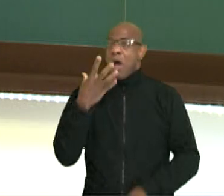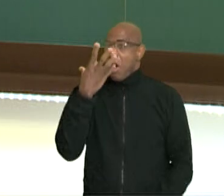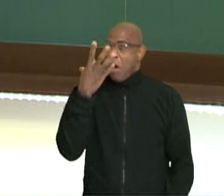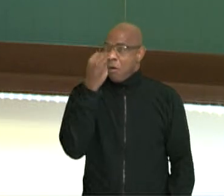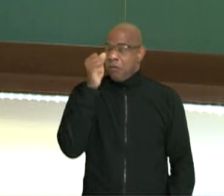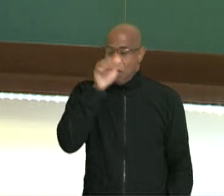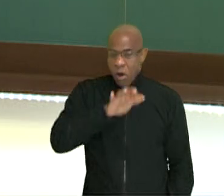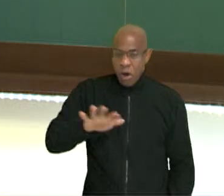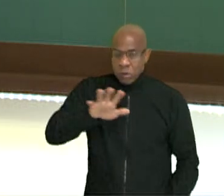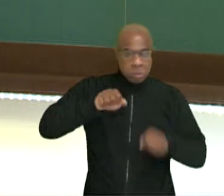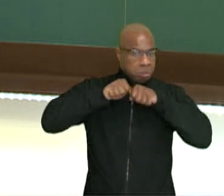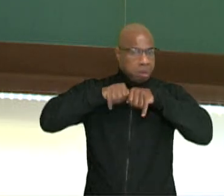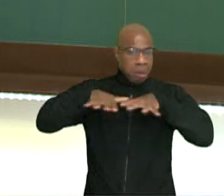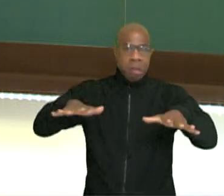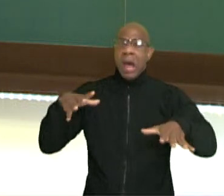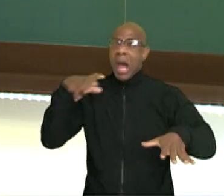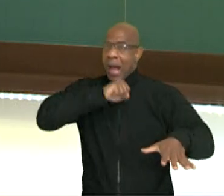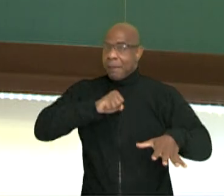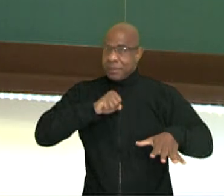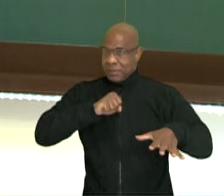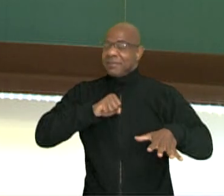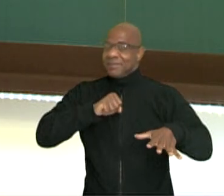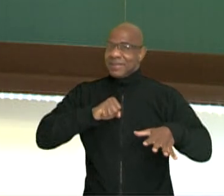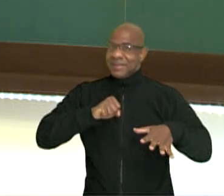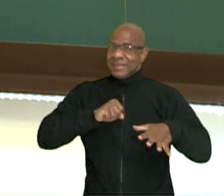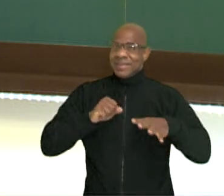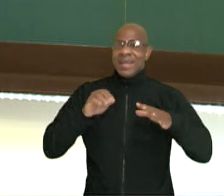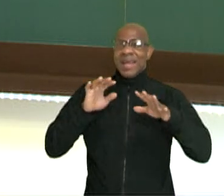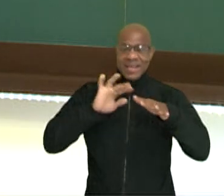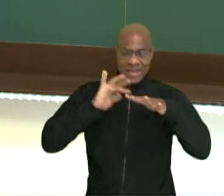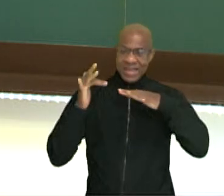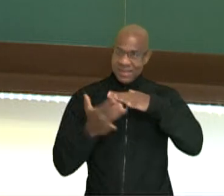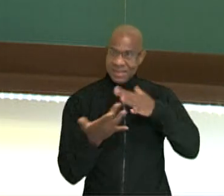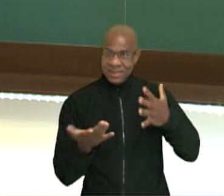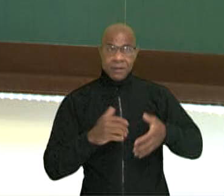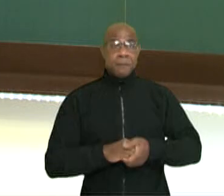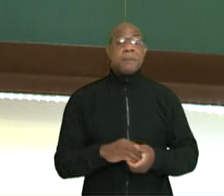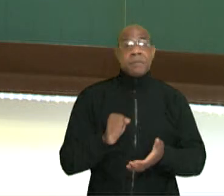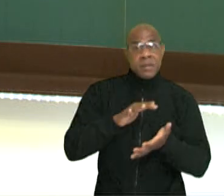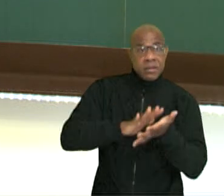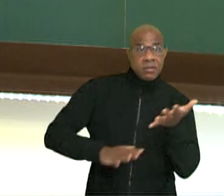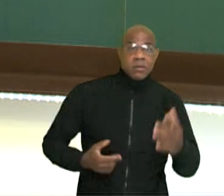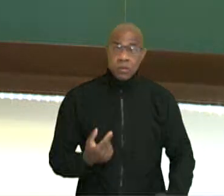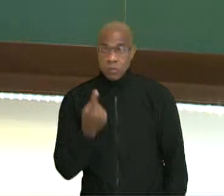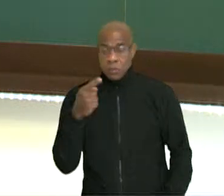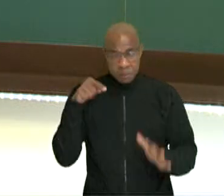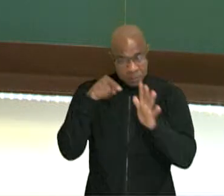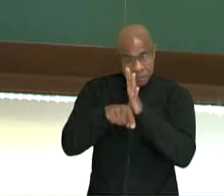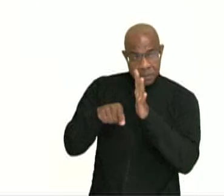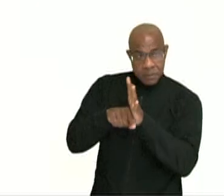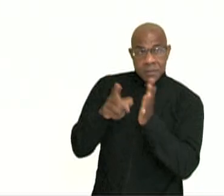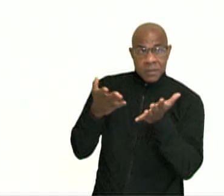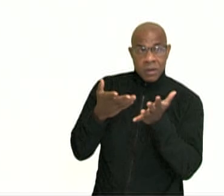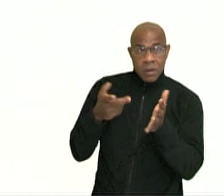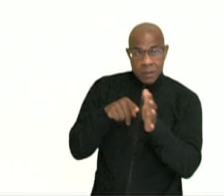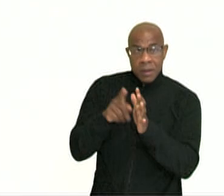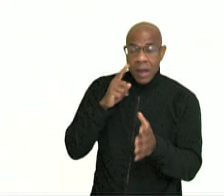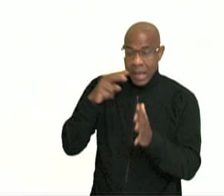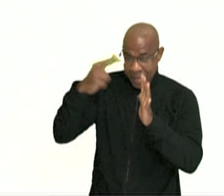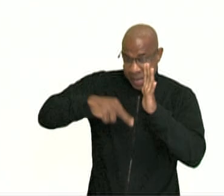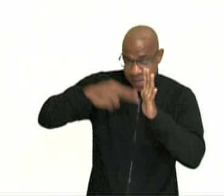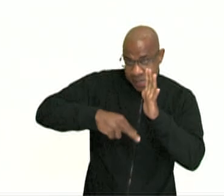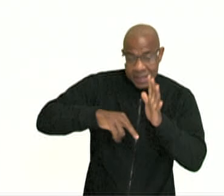e as ações que isso pode ter, né? Na atividade 1, olha o que eu questiono contigo.